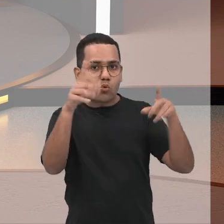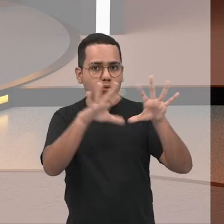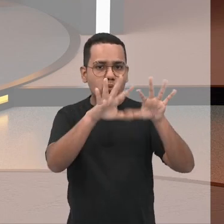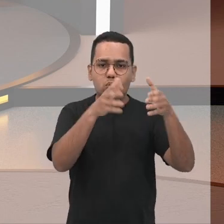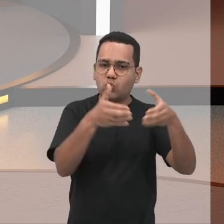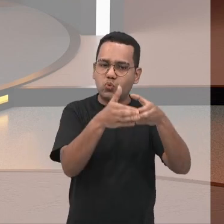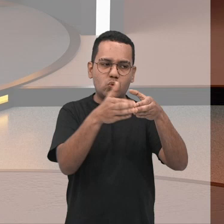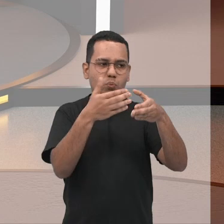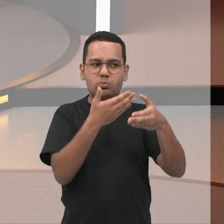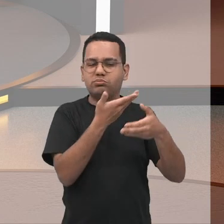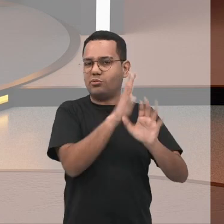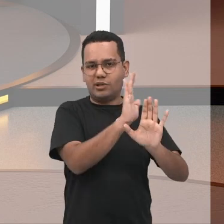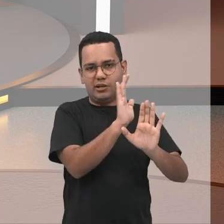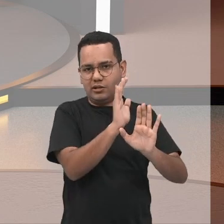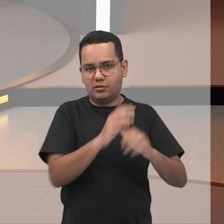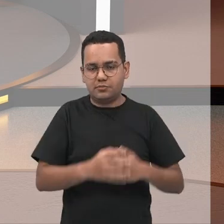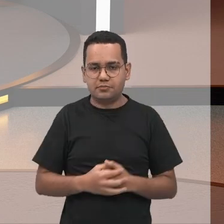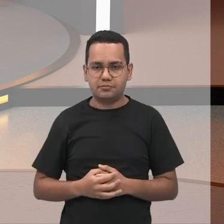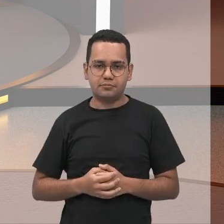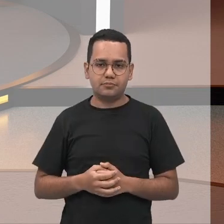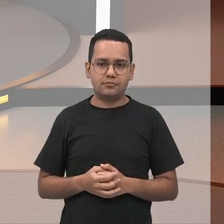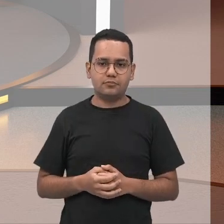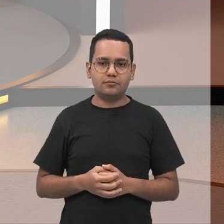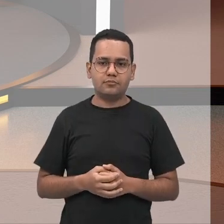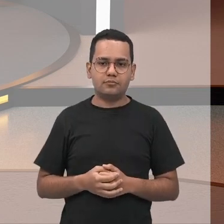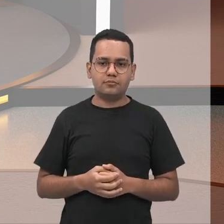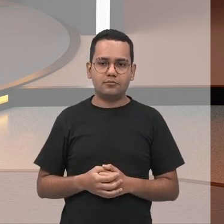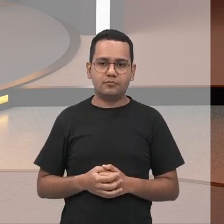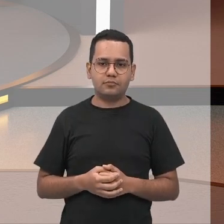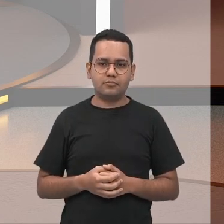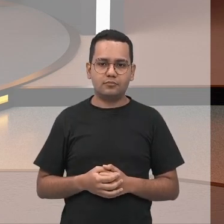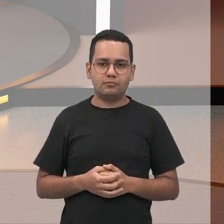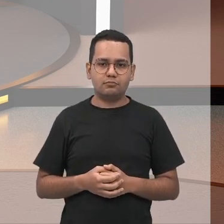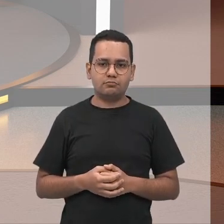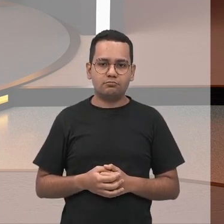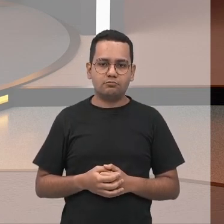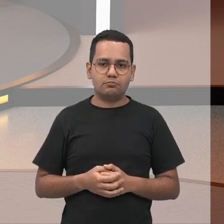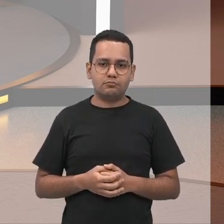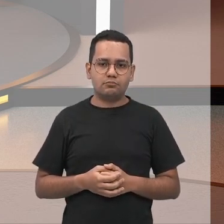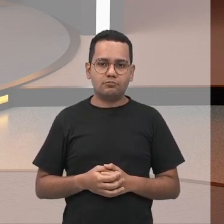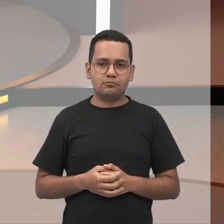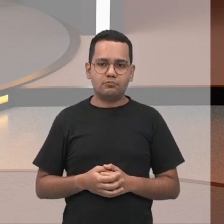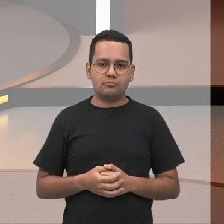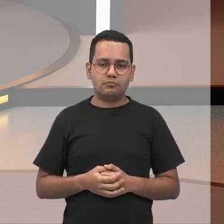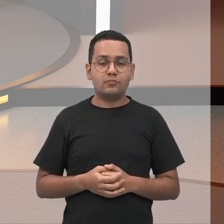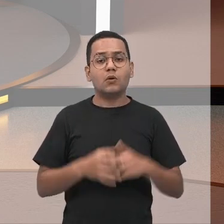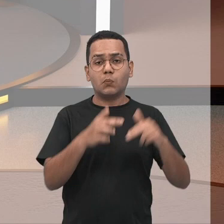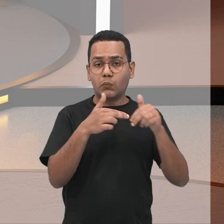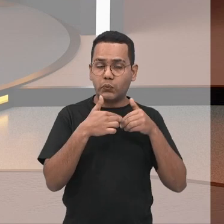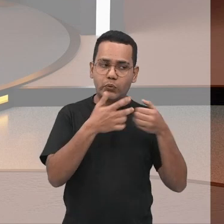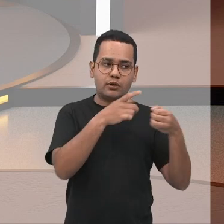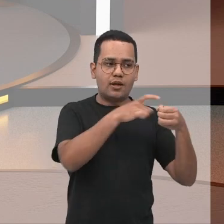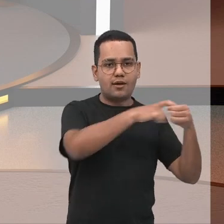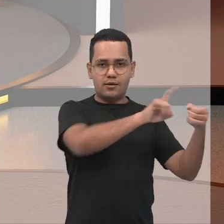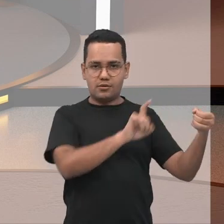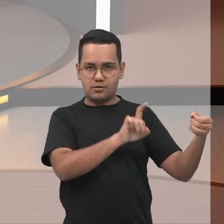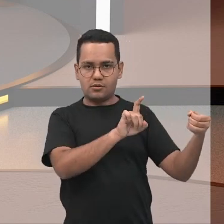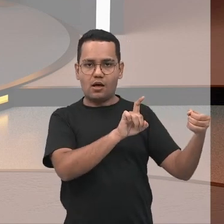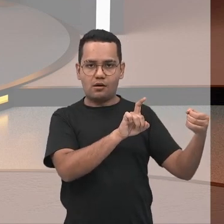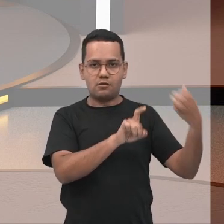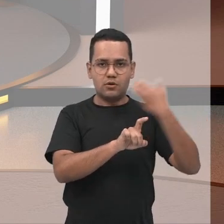visto nem pelo lado nem pelo outro, e ele vai, então, pedir a sua demissão, né? Ele vai sair do cargo.